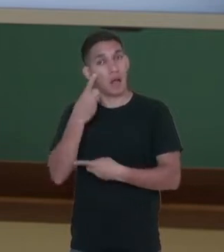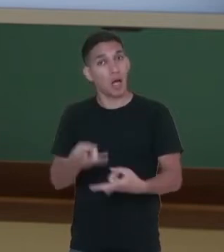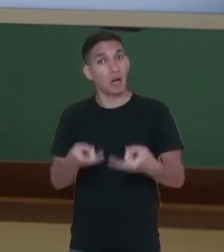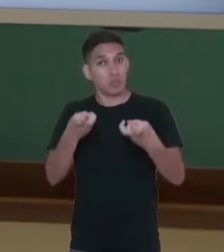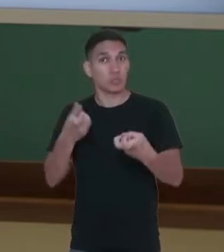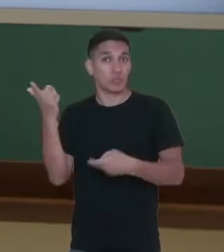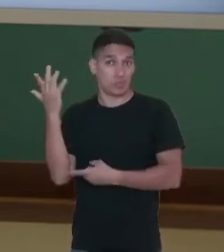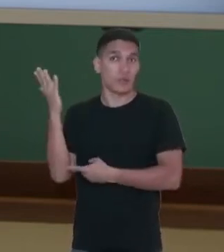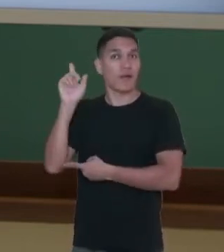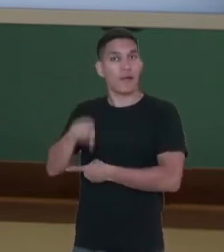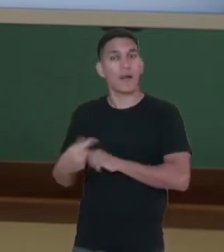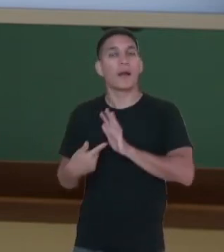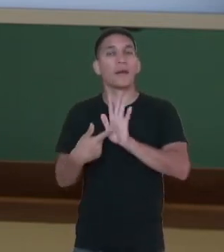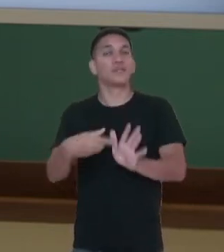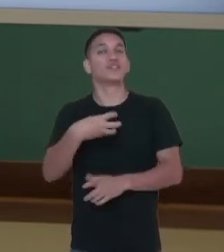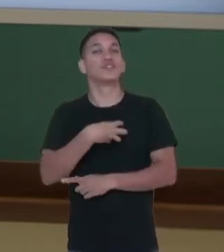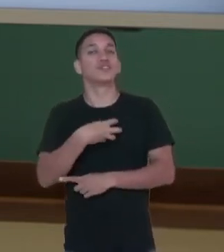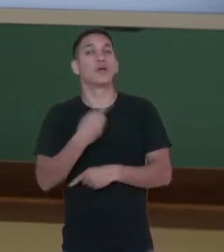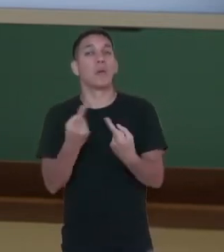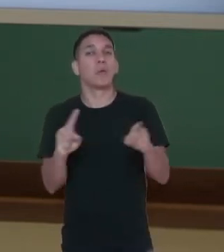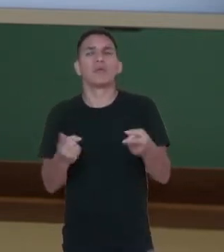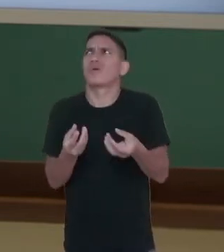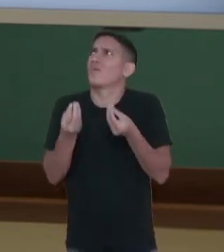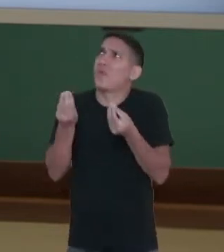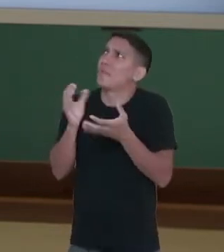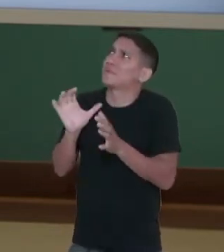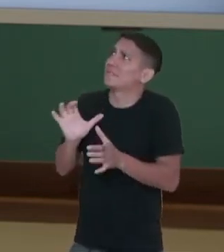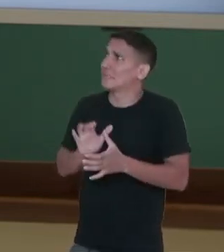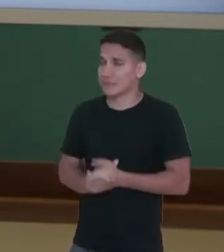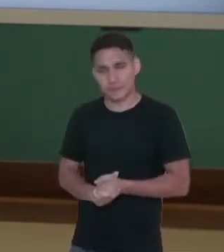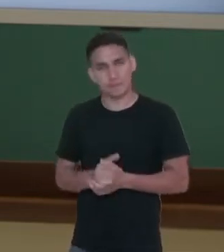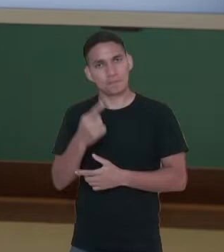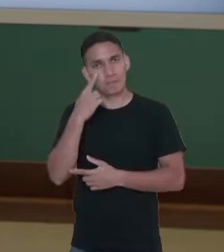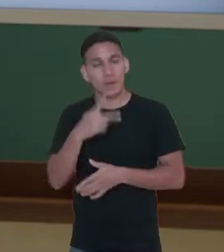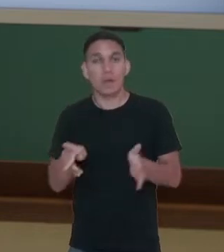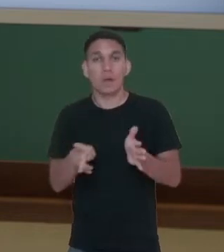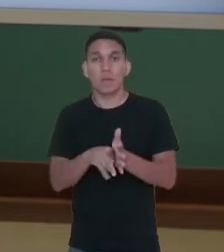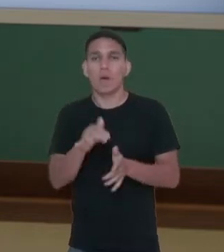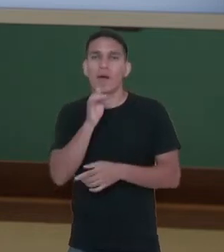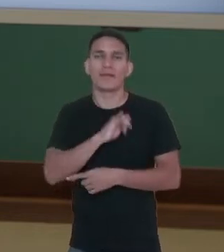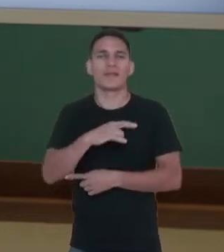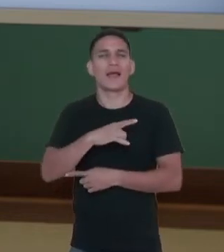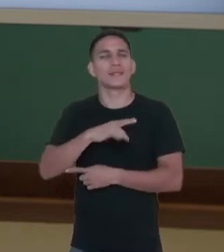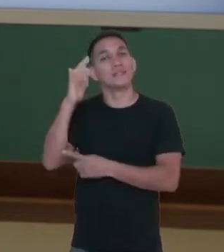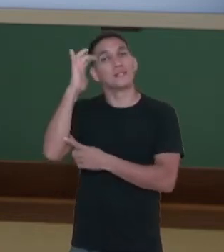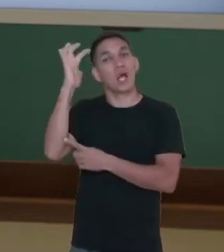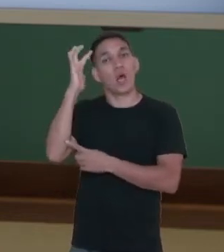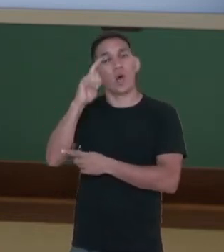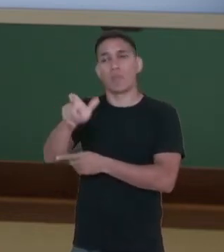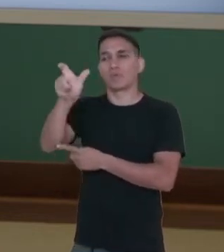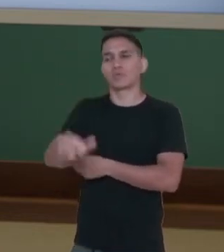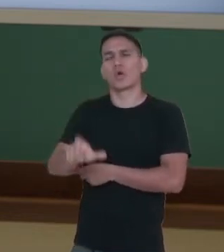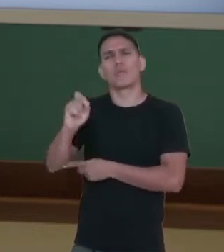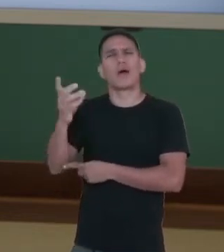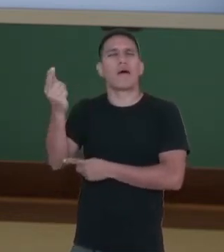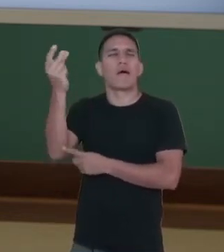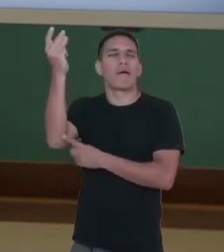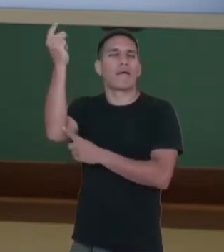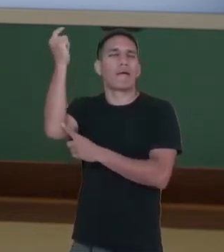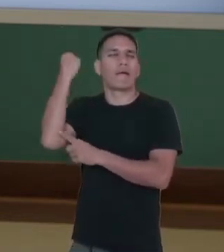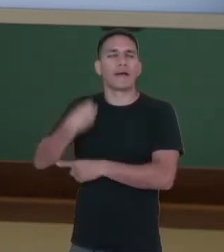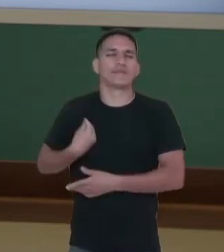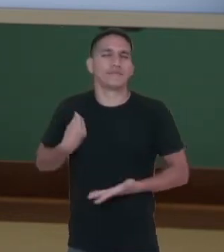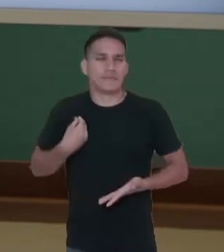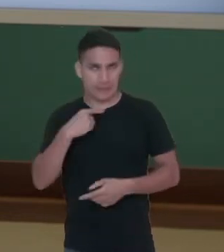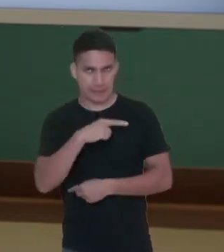tem música. Como assim, professor? Hornbostel, um teórico da música, que viveu há muito